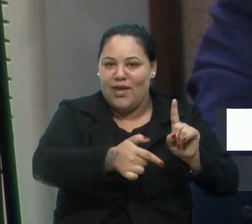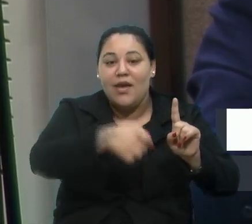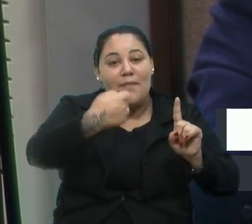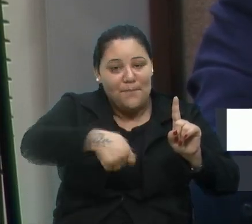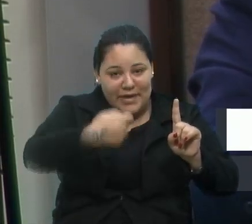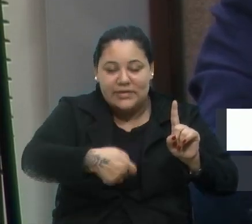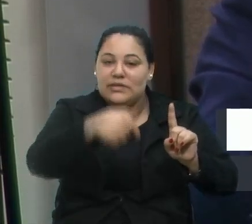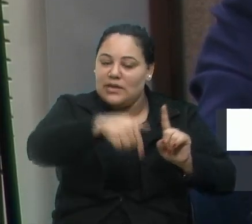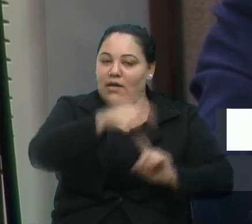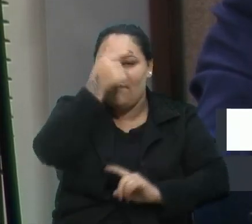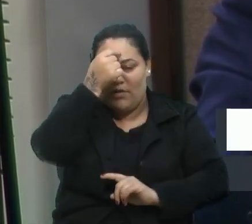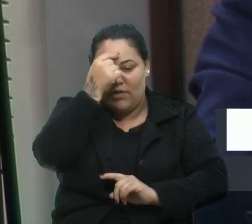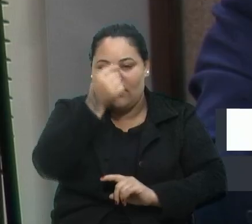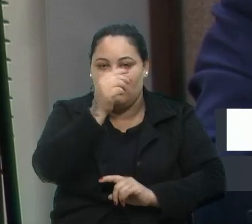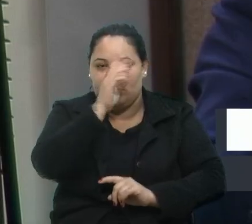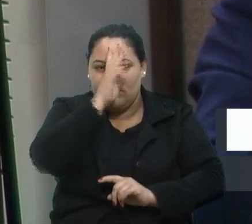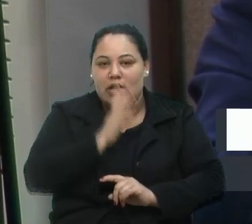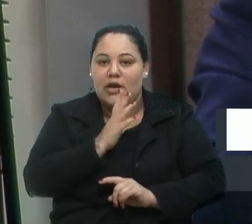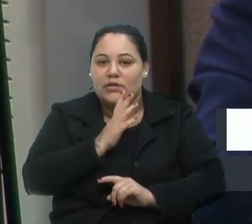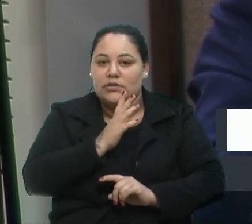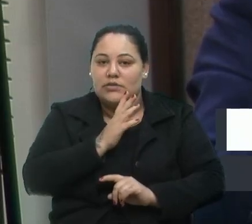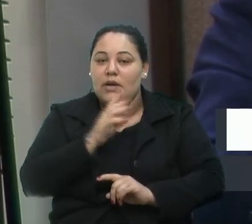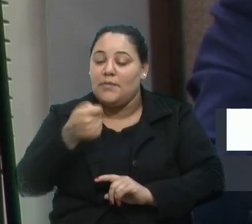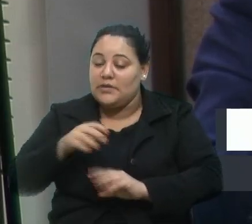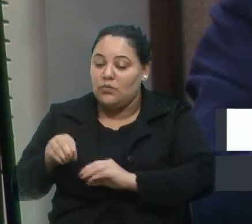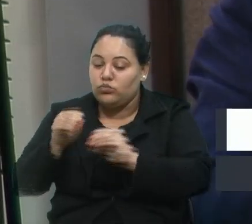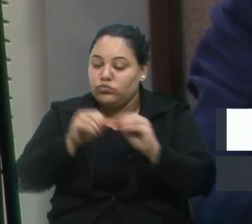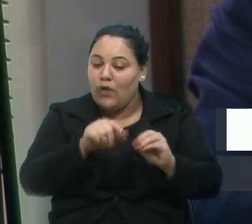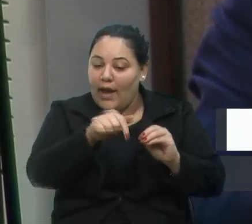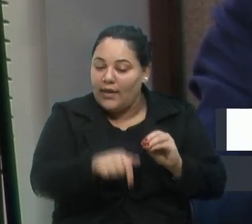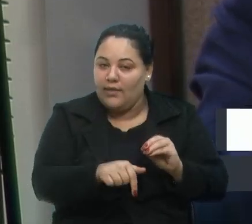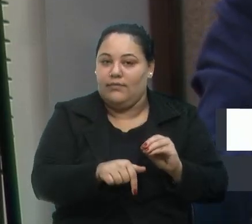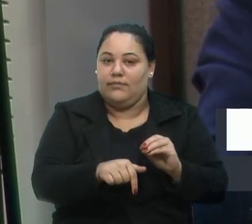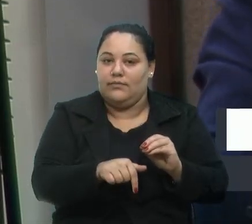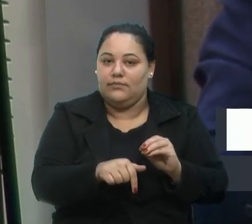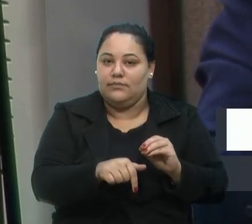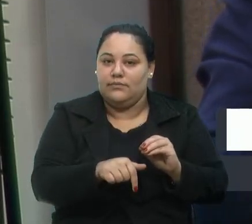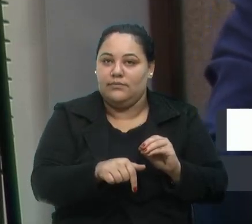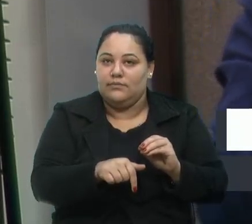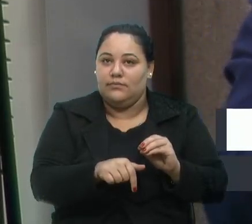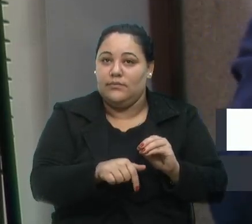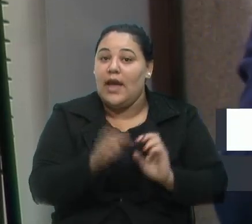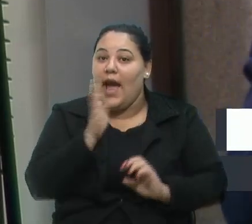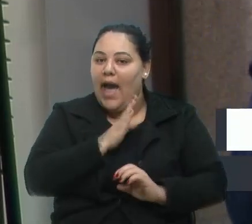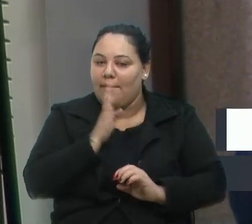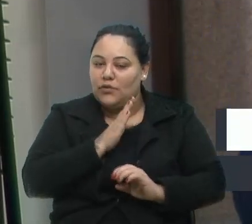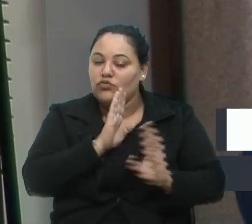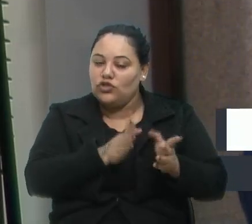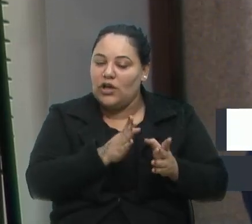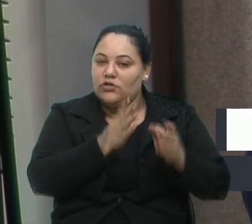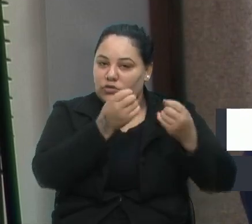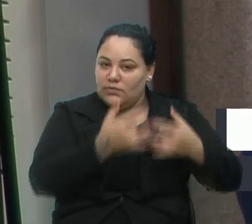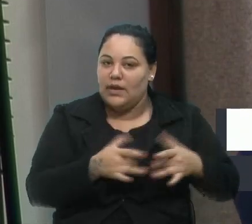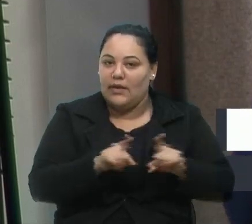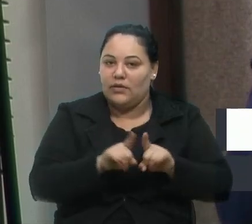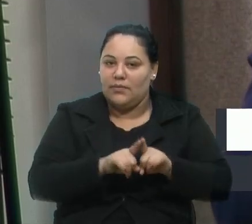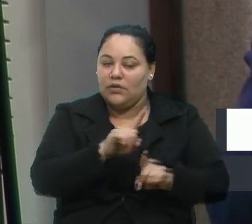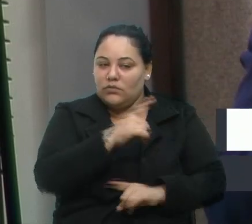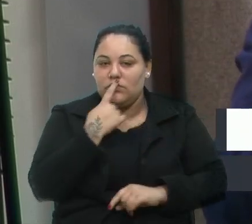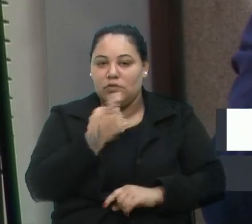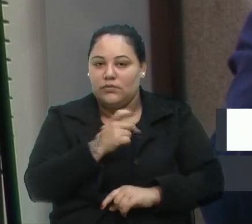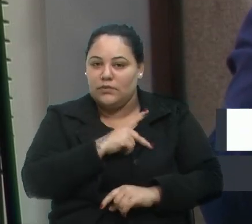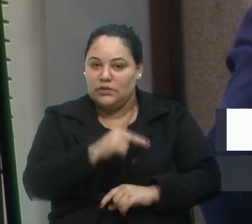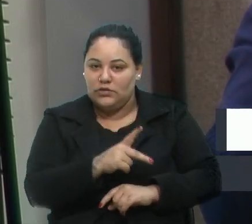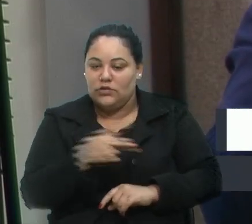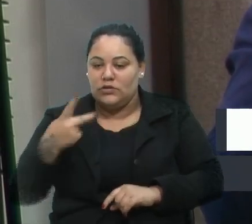da gente trazer essa universidade para cá. Então, e rogo, já tinha falado para a senhora como presidente ou